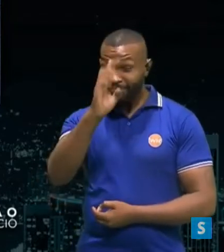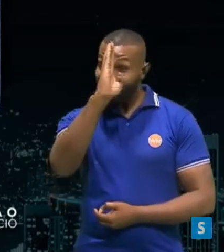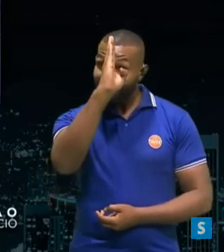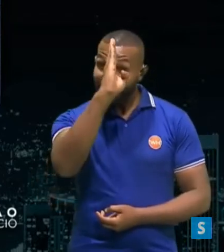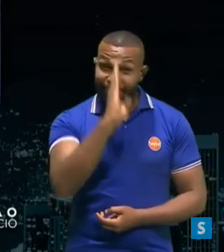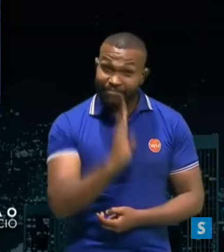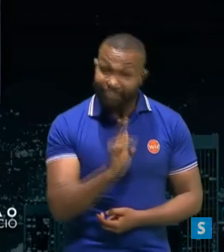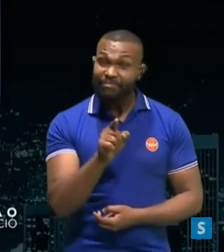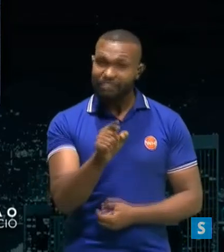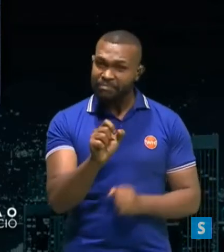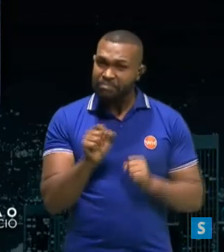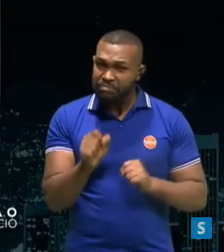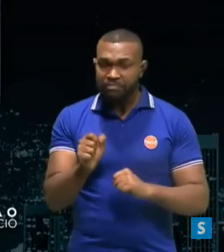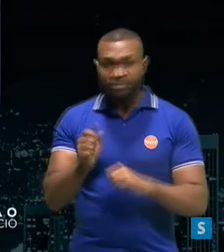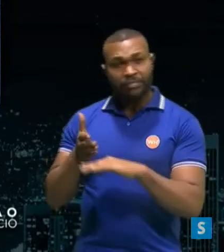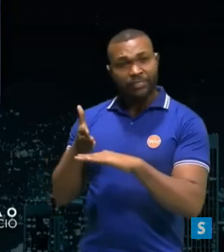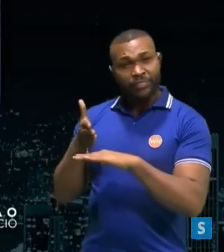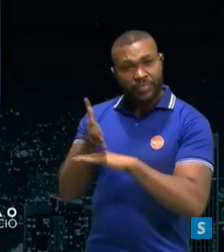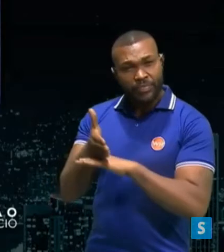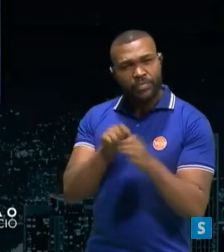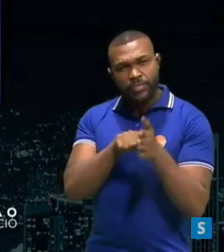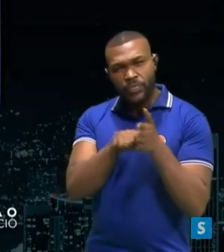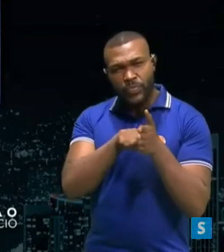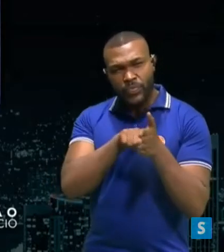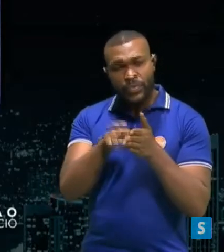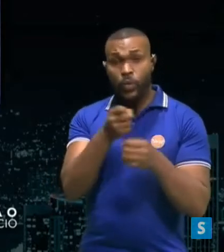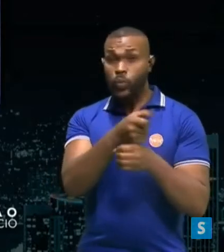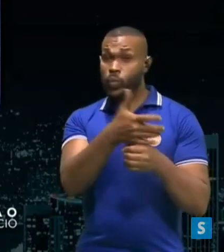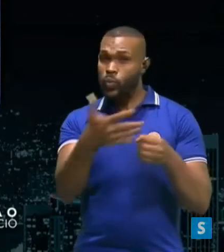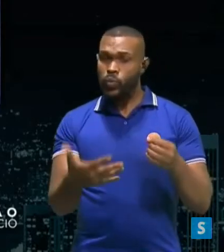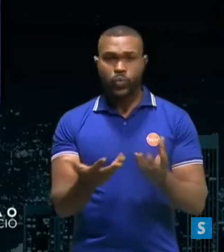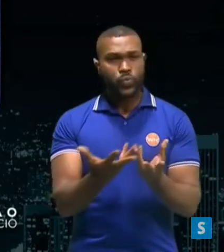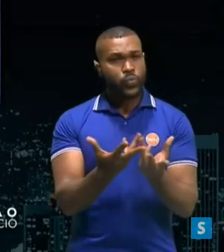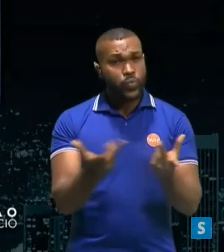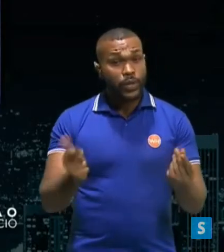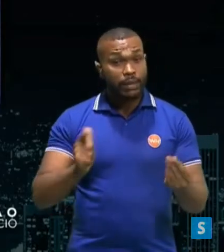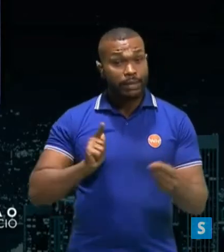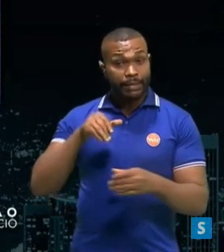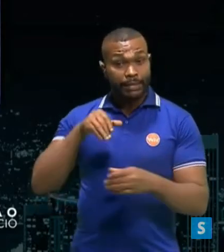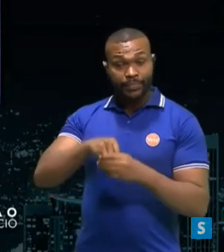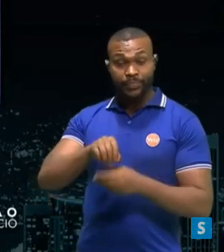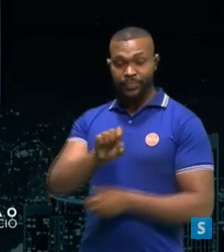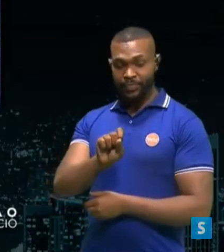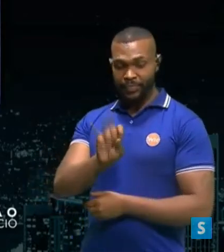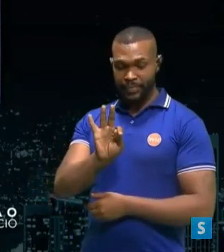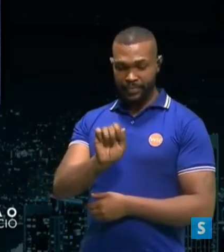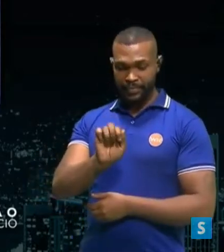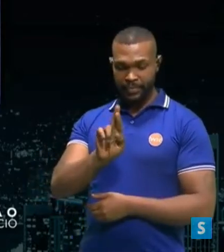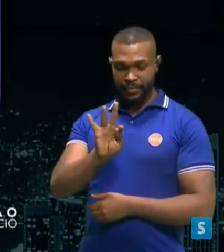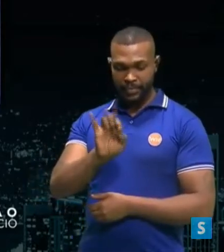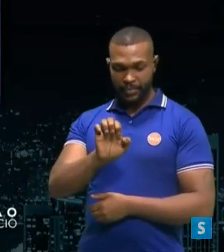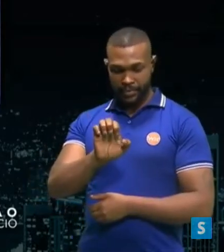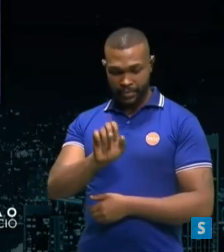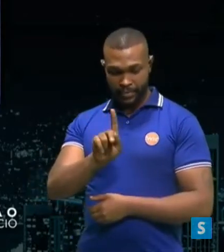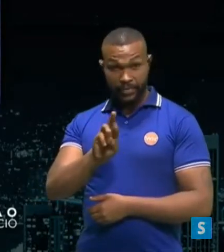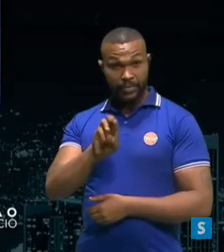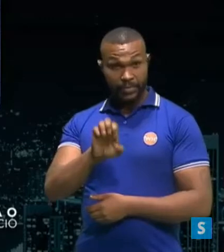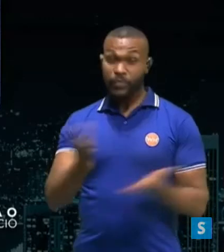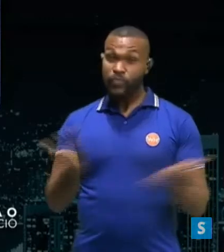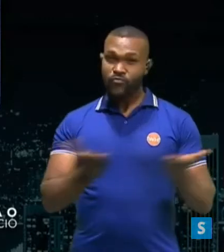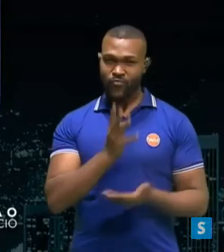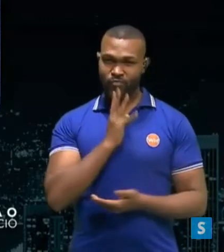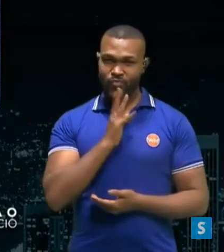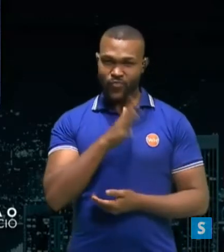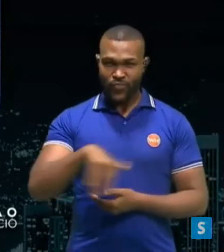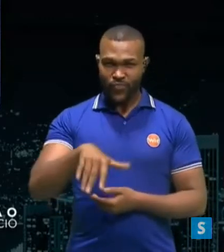gratuitos para navegar e explorar esse conteúdo incrível no estado se priva tão na tela aí conheça um